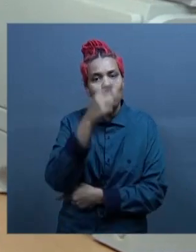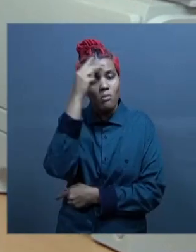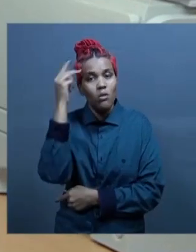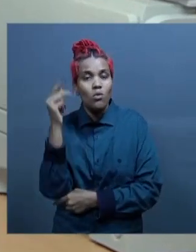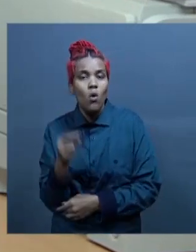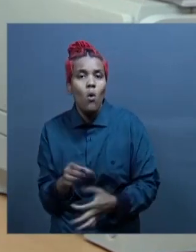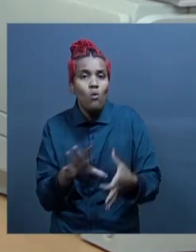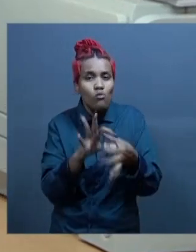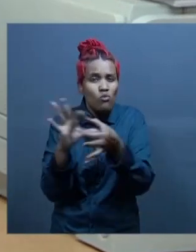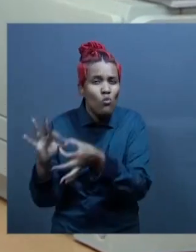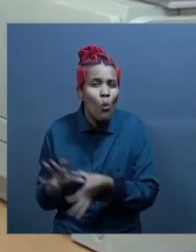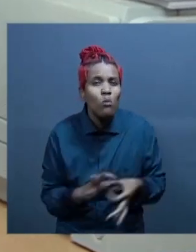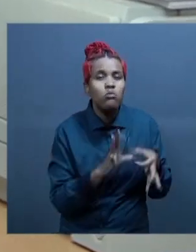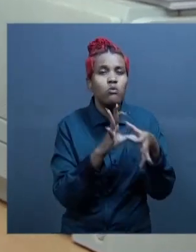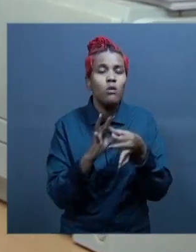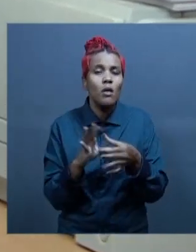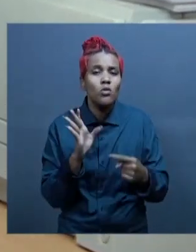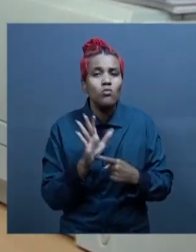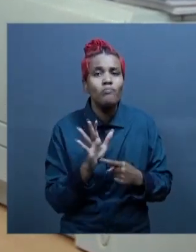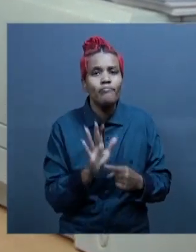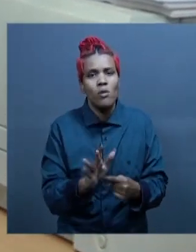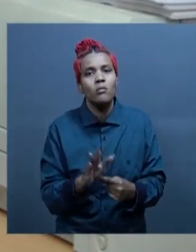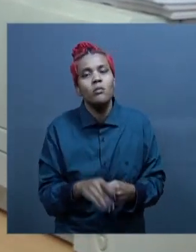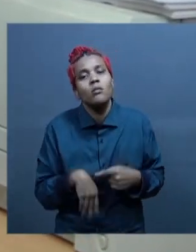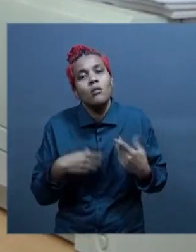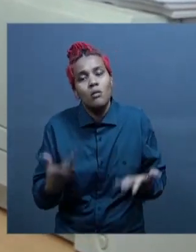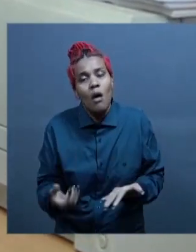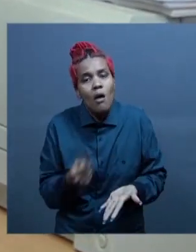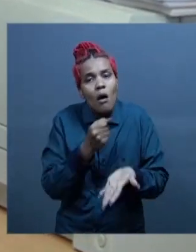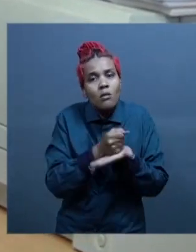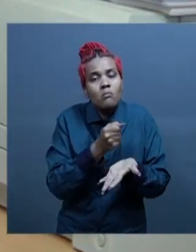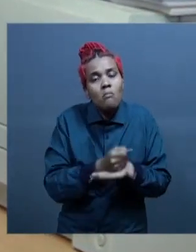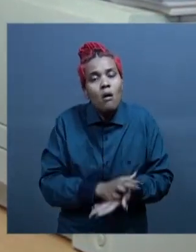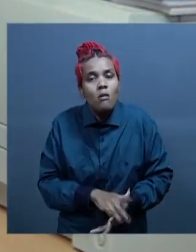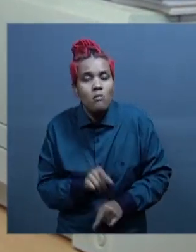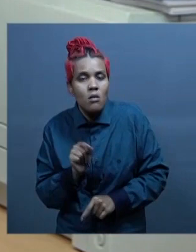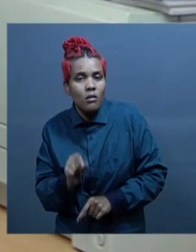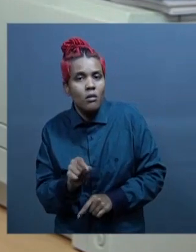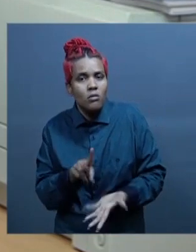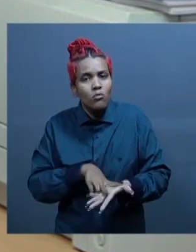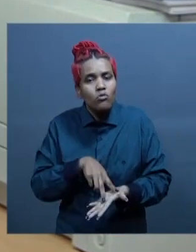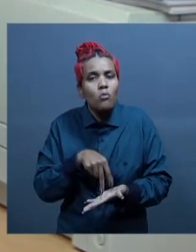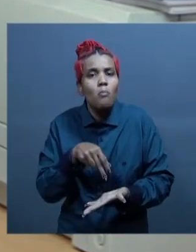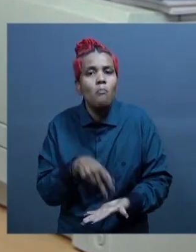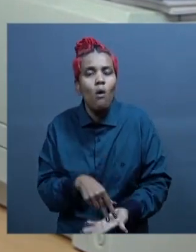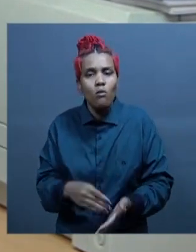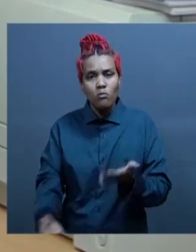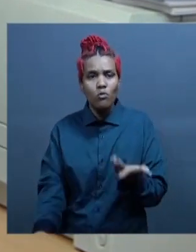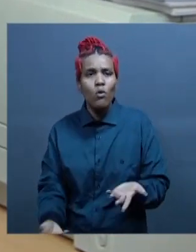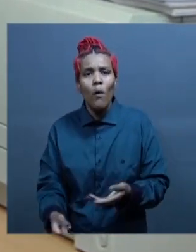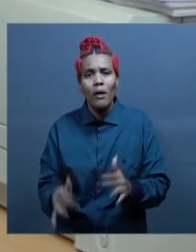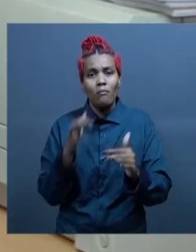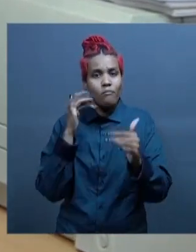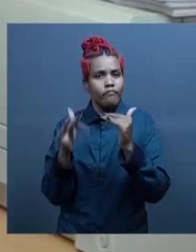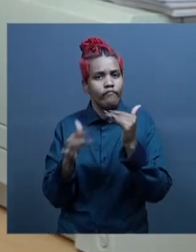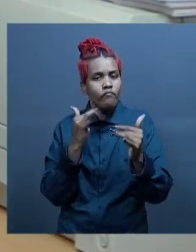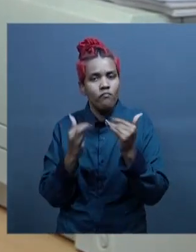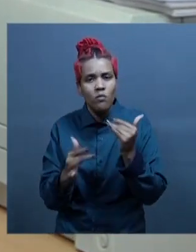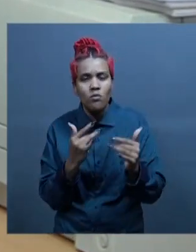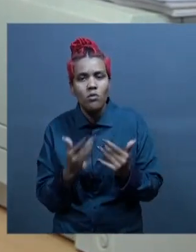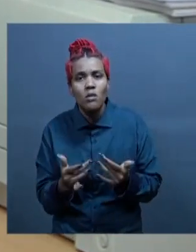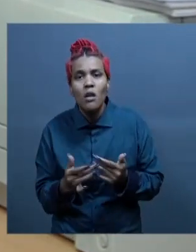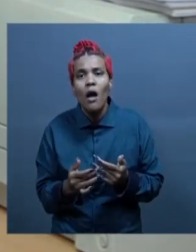atuais indicam isso então as marcas têm se posicionado em redes sociais eu estou dizendo muitas delas mas não todas né